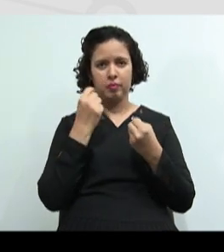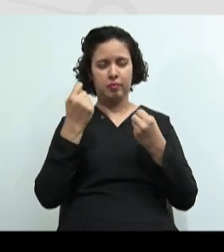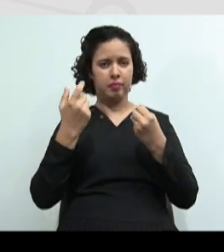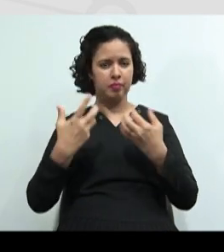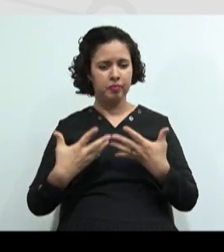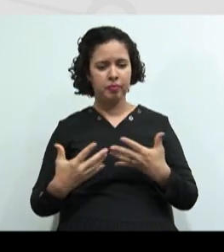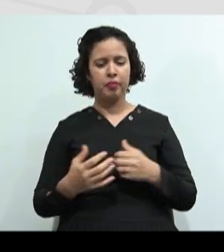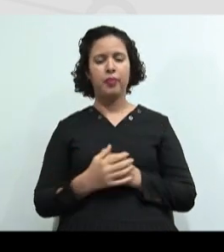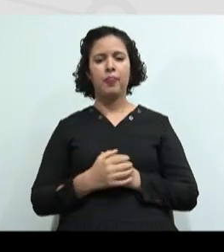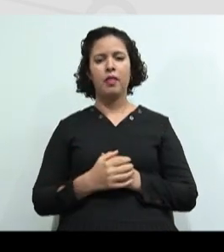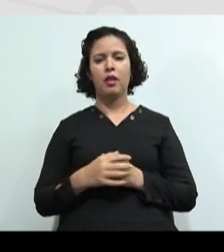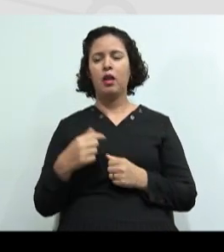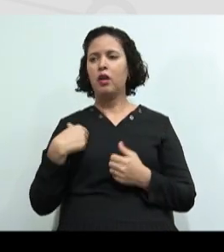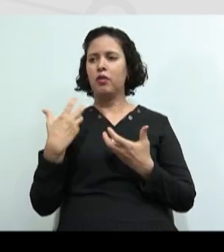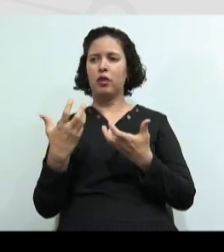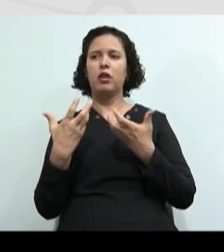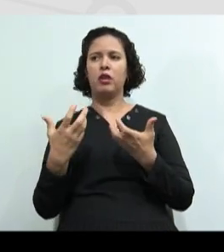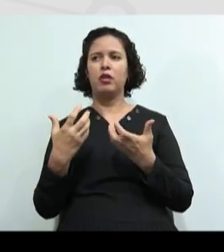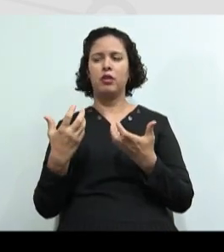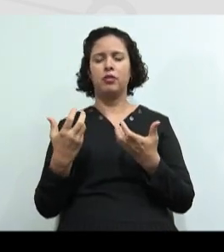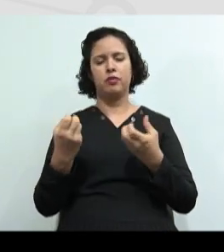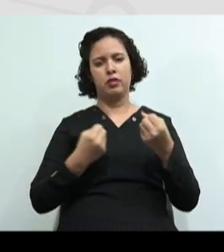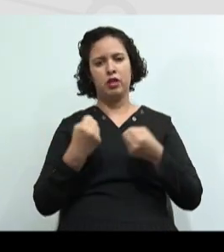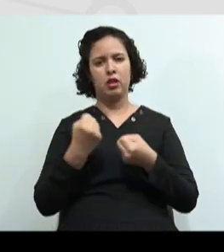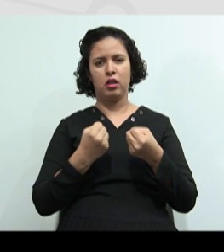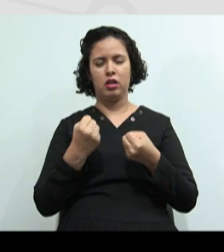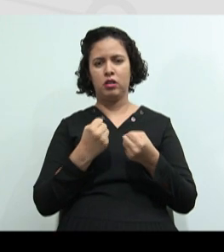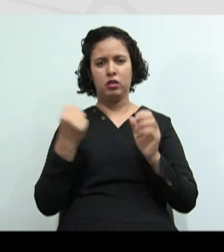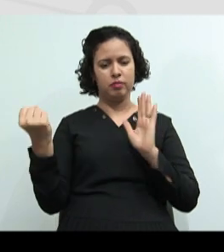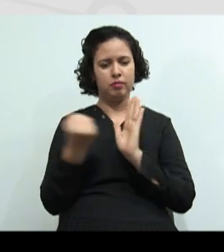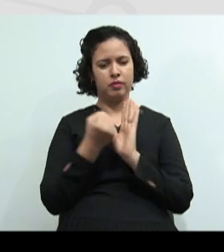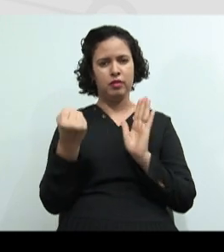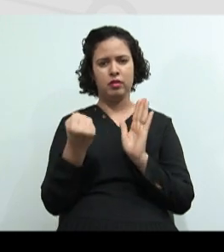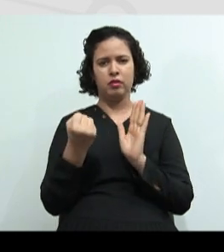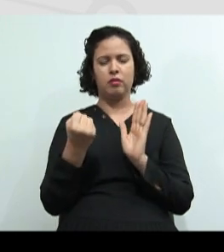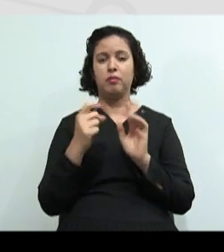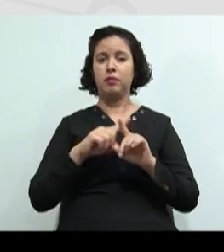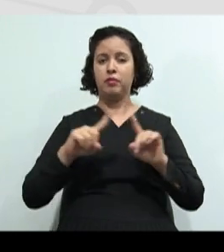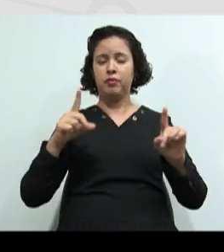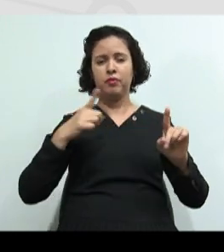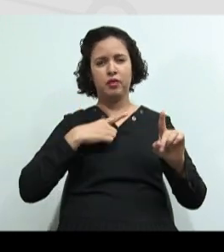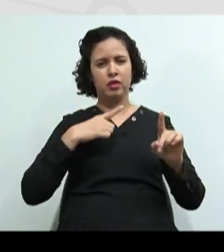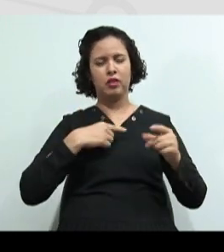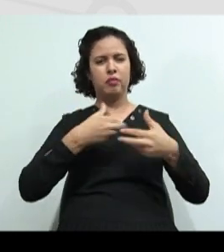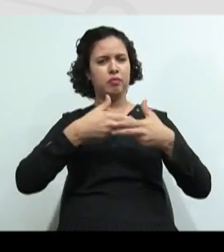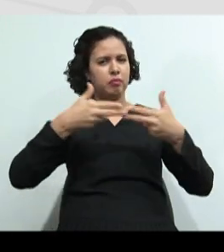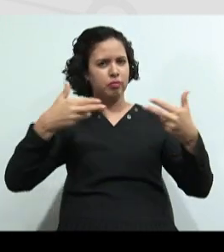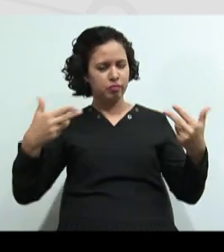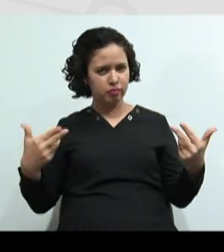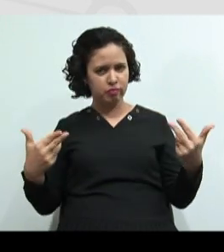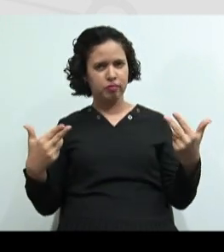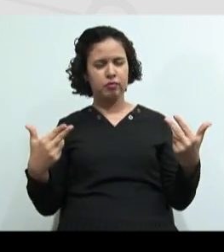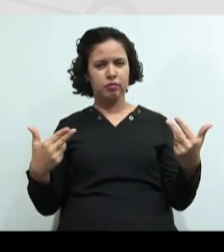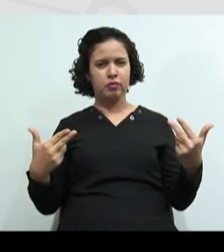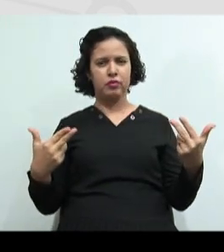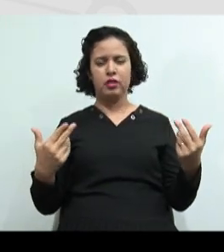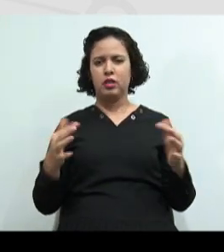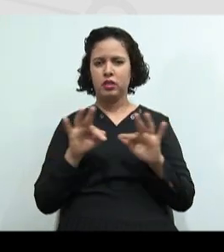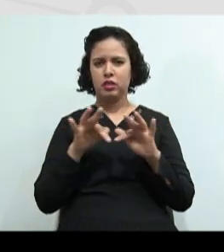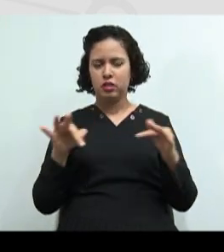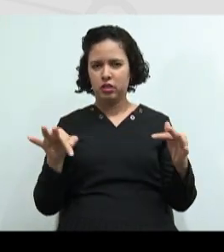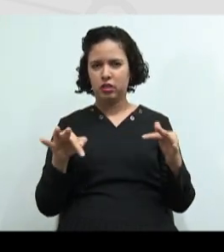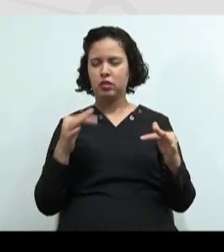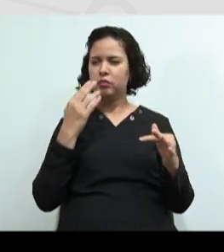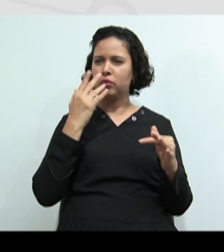carro, eu quero um carro da marca tal, mas ele precisa saber, tem vários carros dessa marca, ele é um SUV, ele é um sedã, ele é um hatch, que